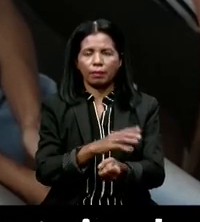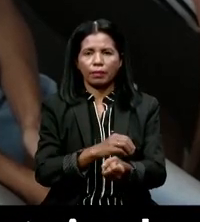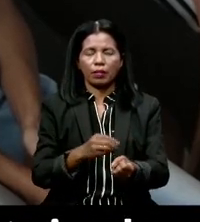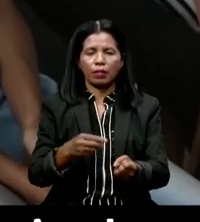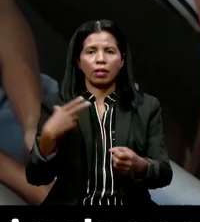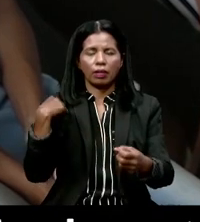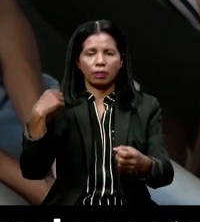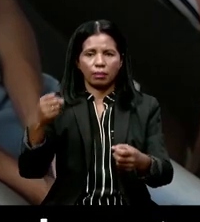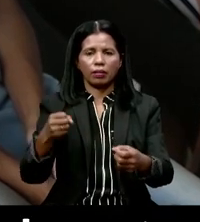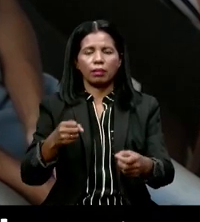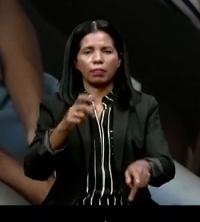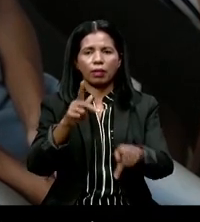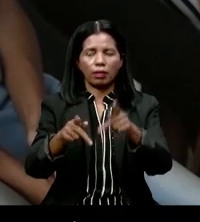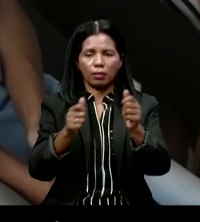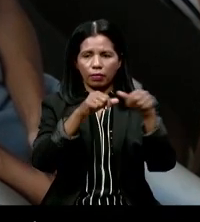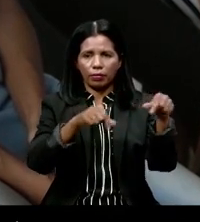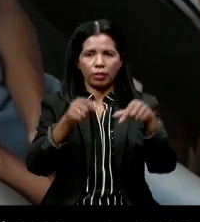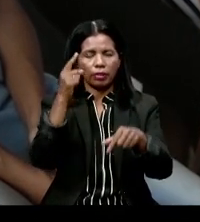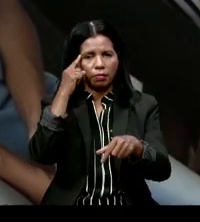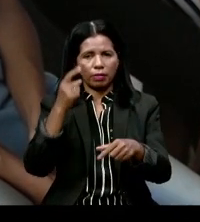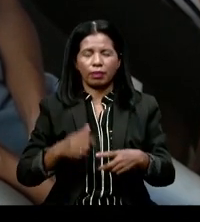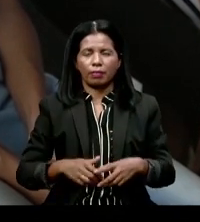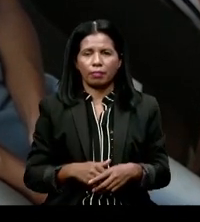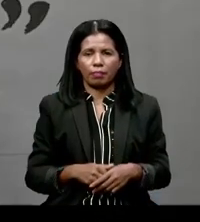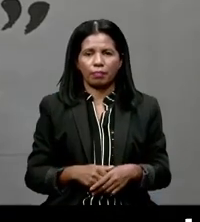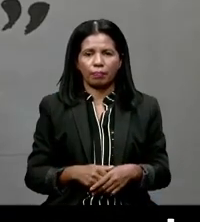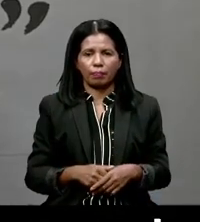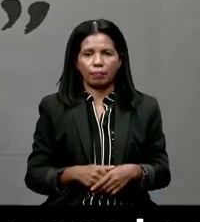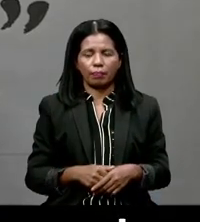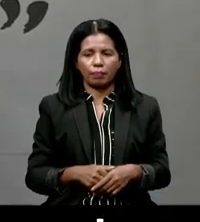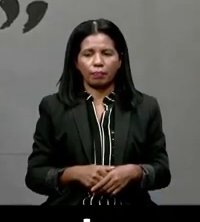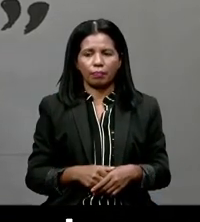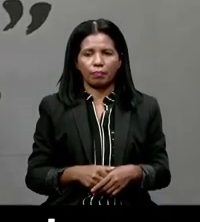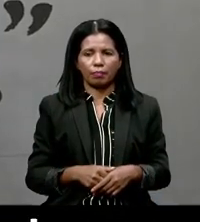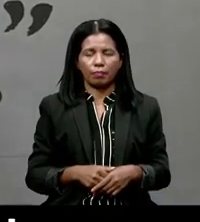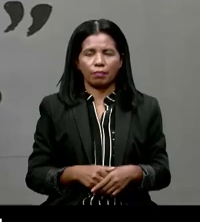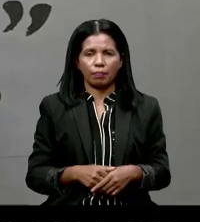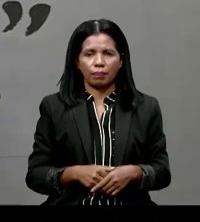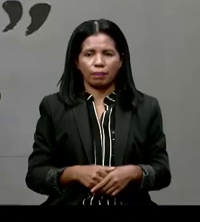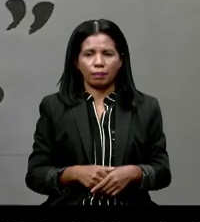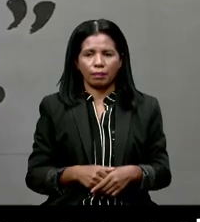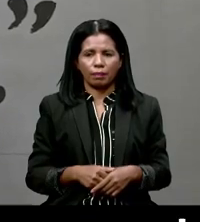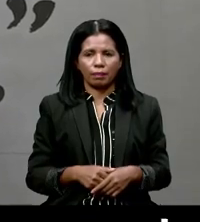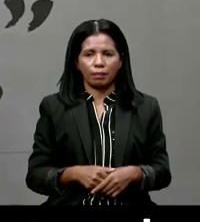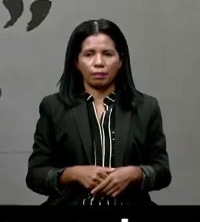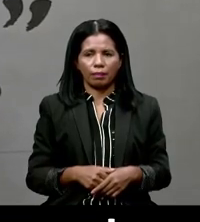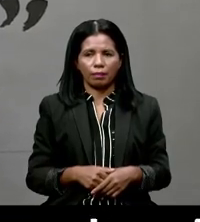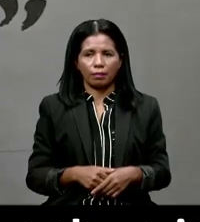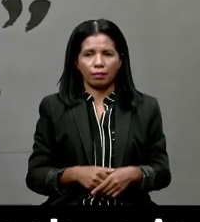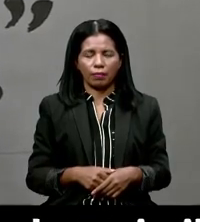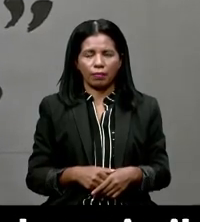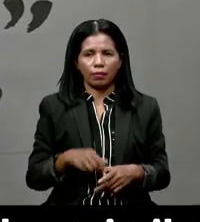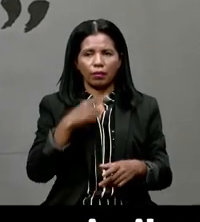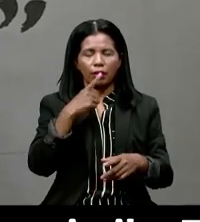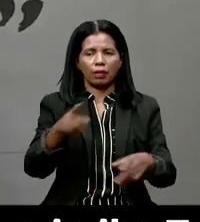INSA bele prepara ema o deficiência matane e futuro. Empoderamento econômico e a Adam Telmas e a cooperativa deve tutela